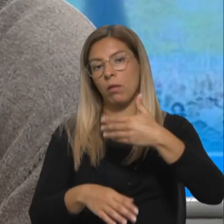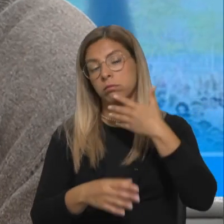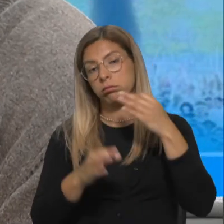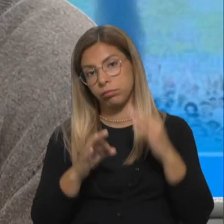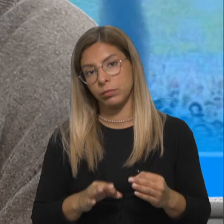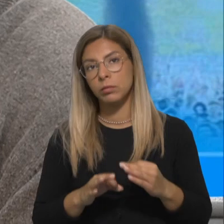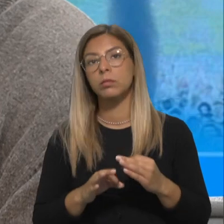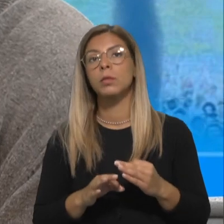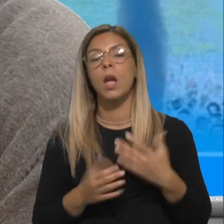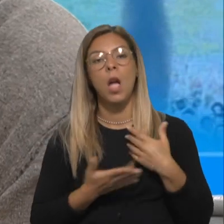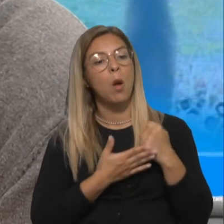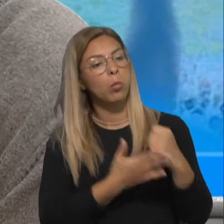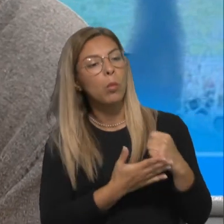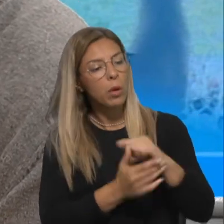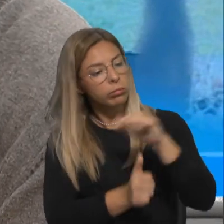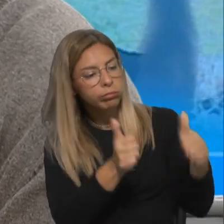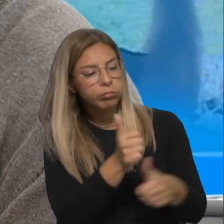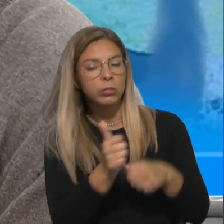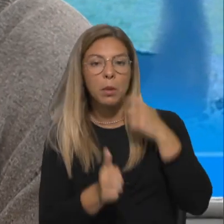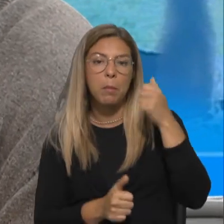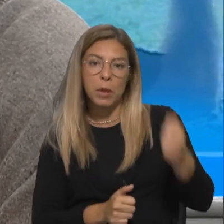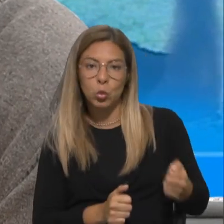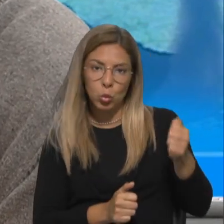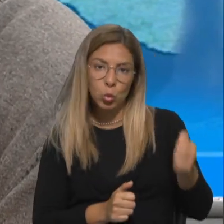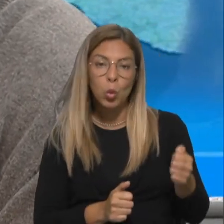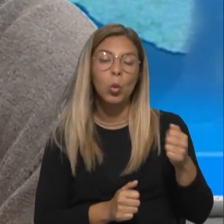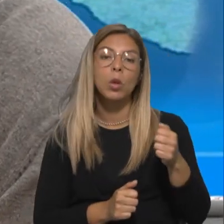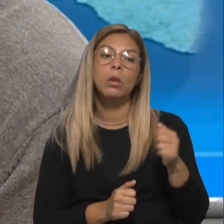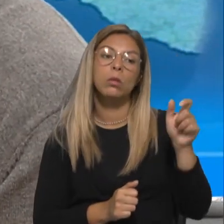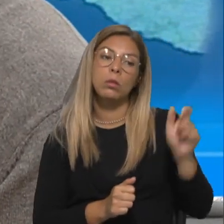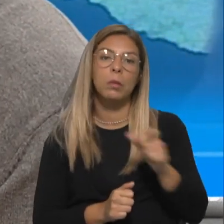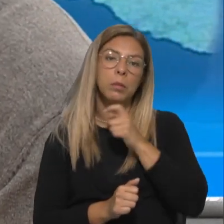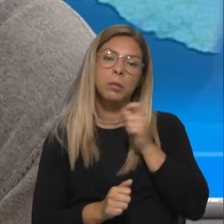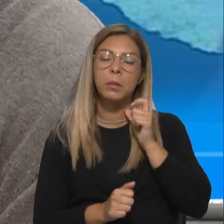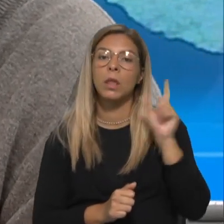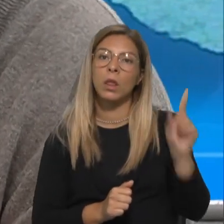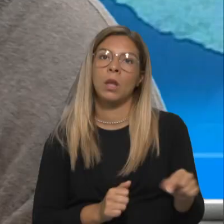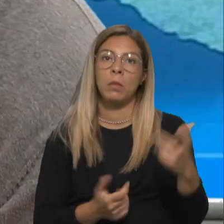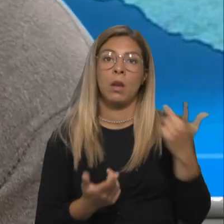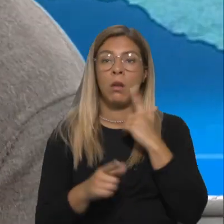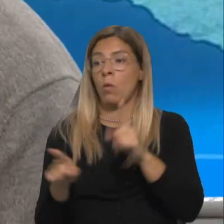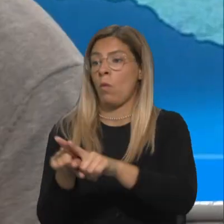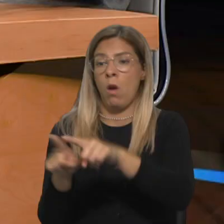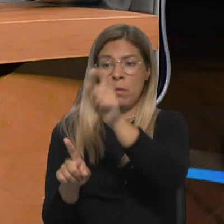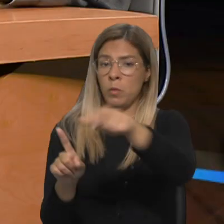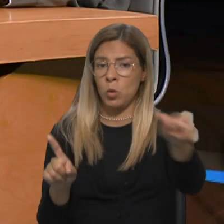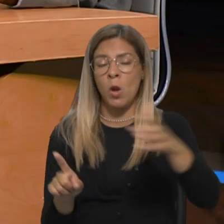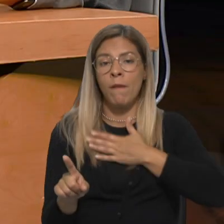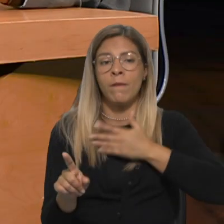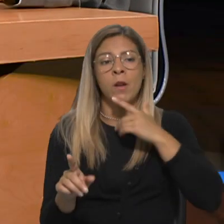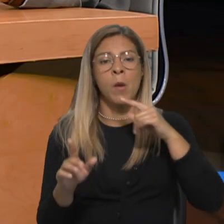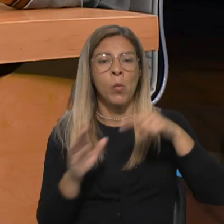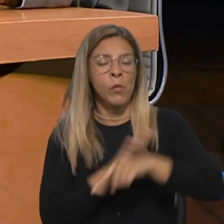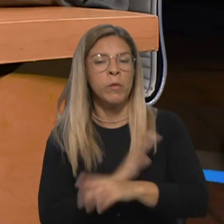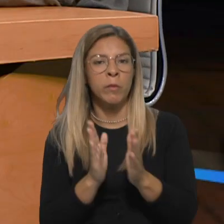auxiliares dos pastores e viverem na sua vida cotidiana, que é aquilo que é comum aos leigos, não é? Nas suas mais diversas realidades,